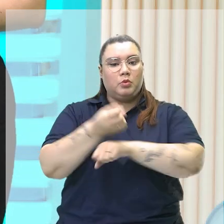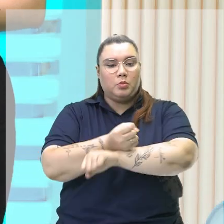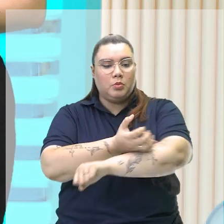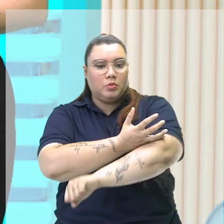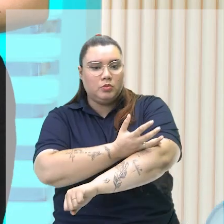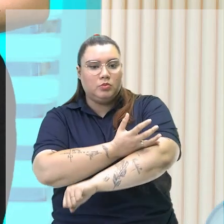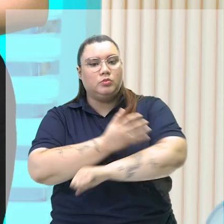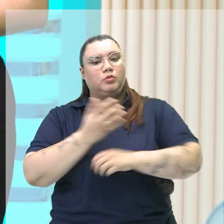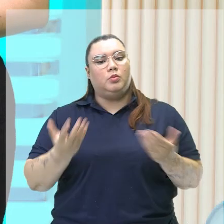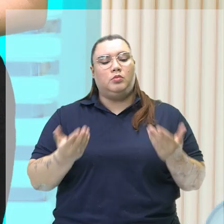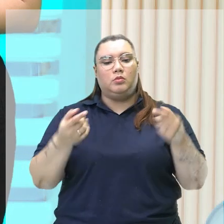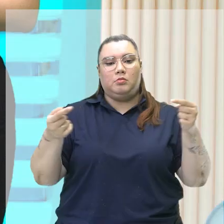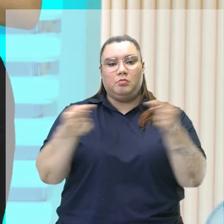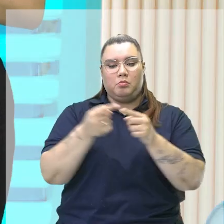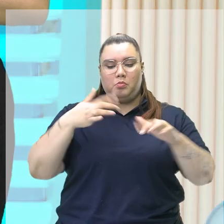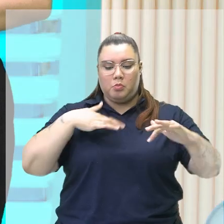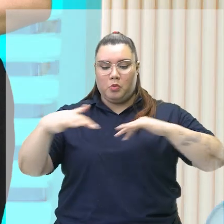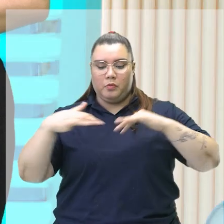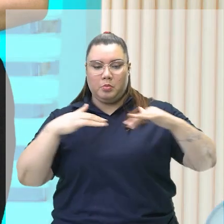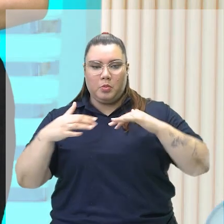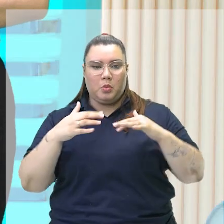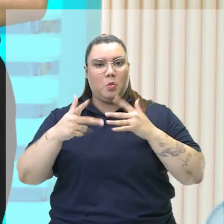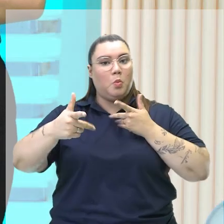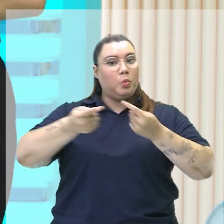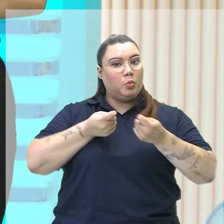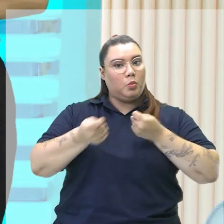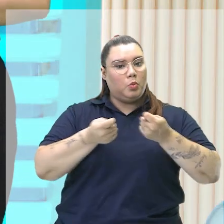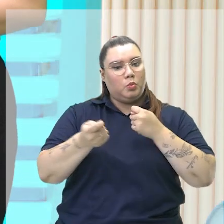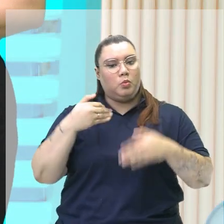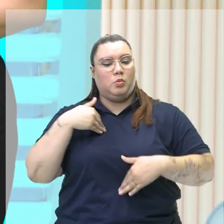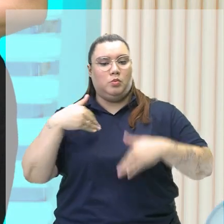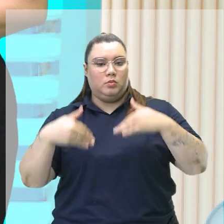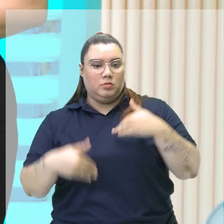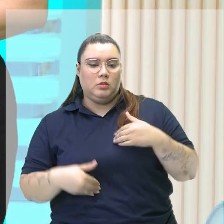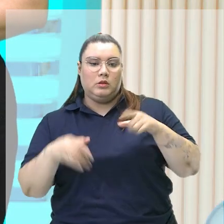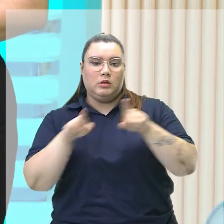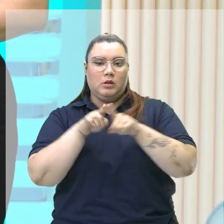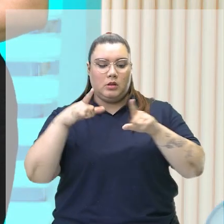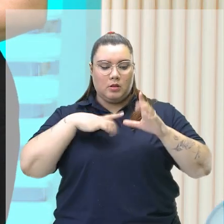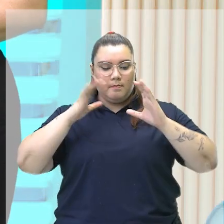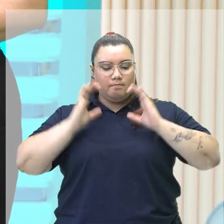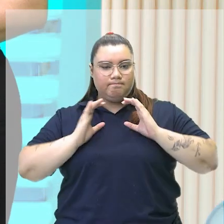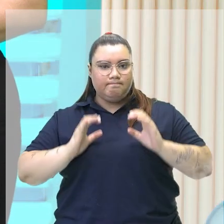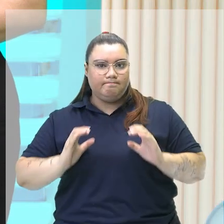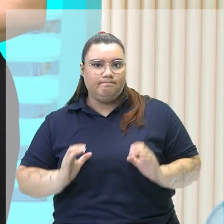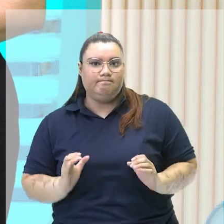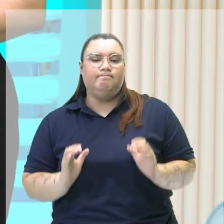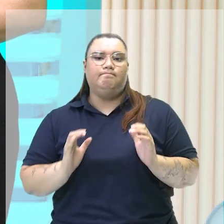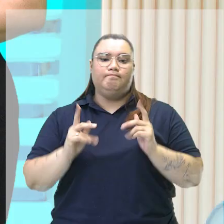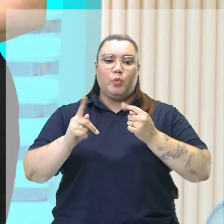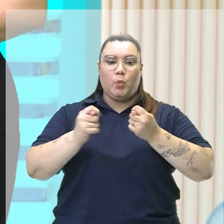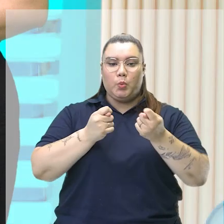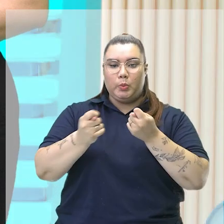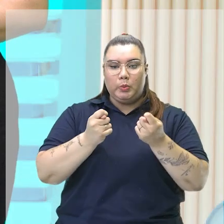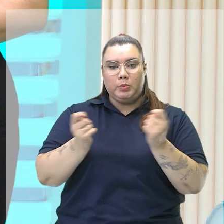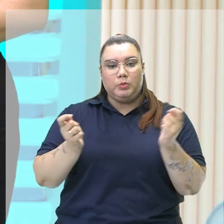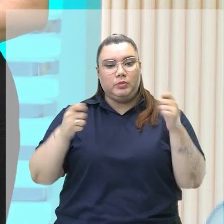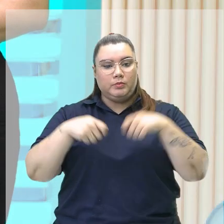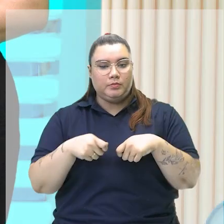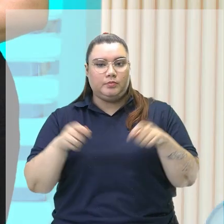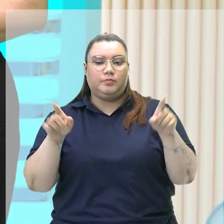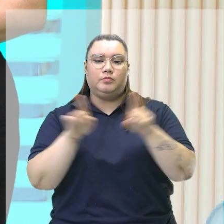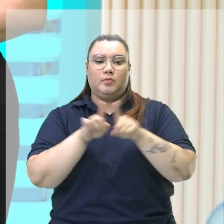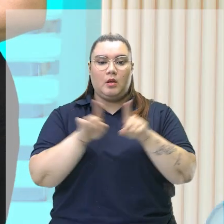através das lutas, dominar os nossos próprios movimentos, né? Autodisciplina e autocontrole, a